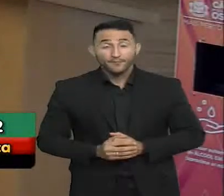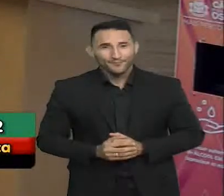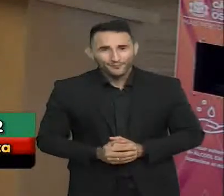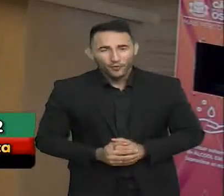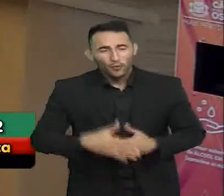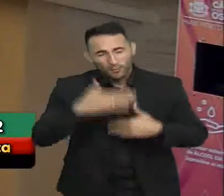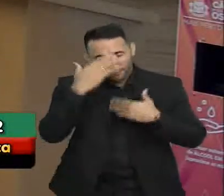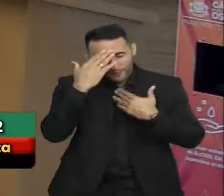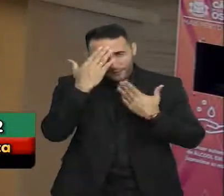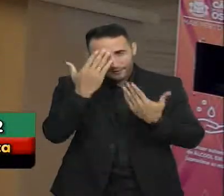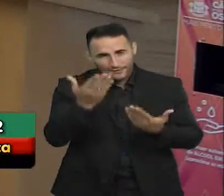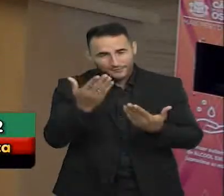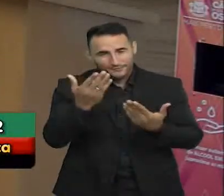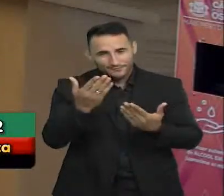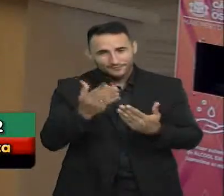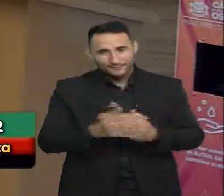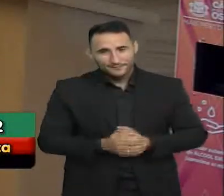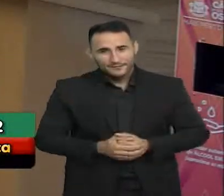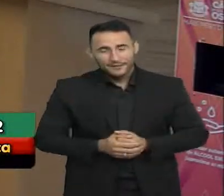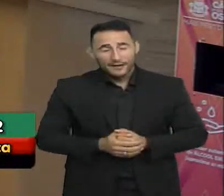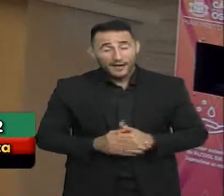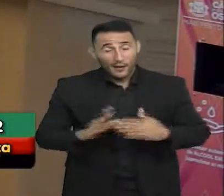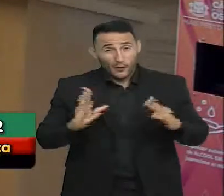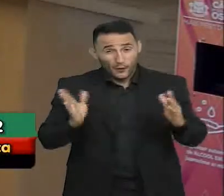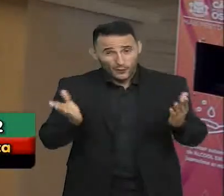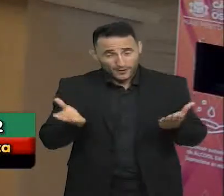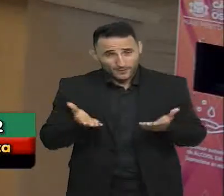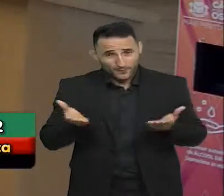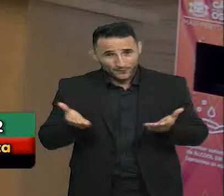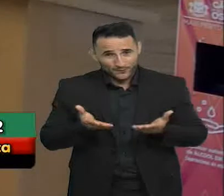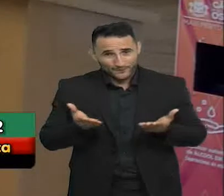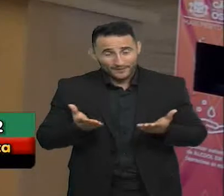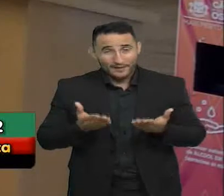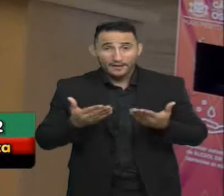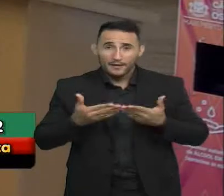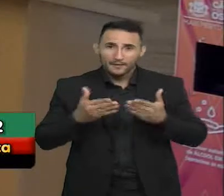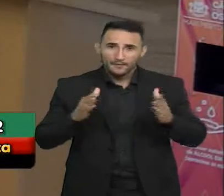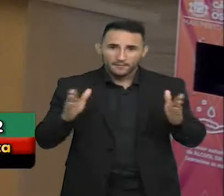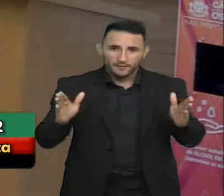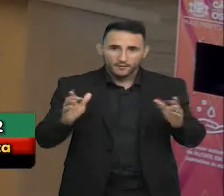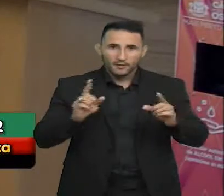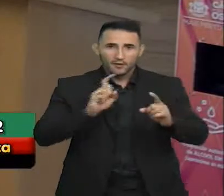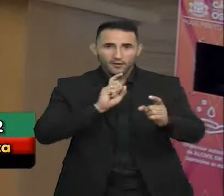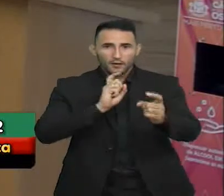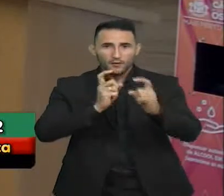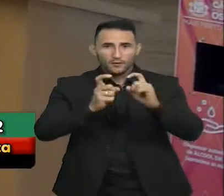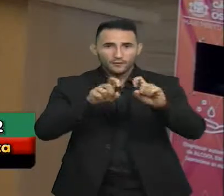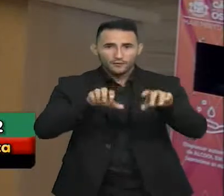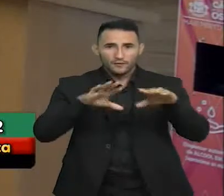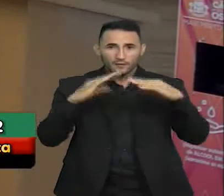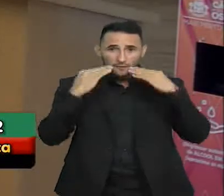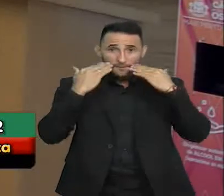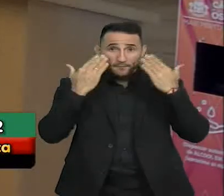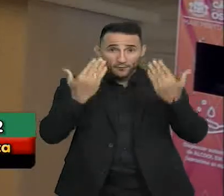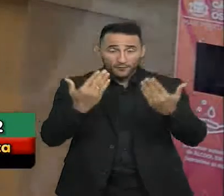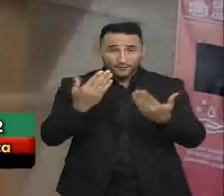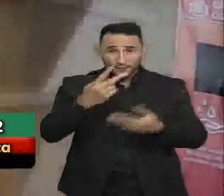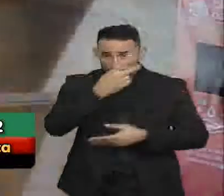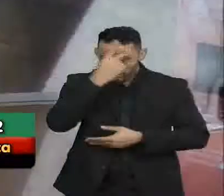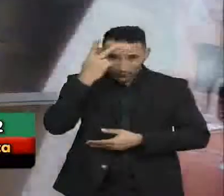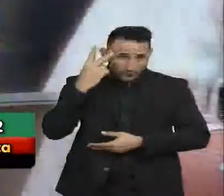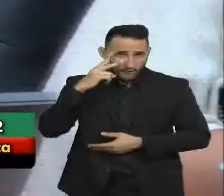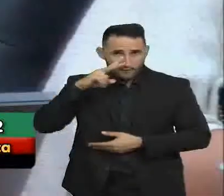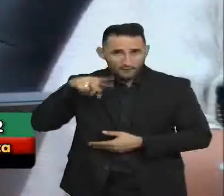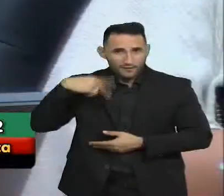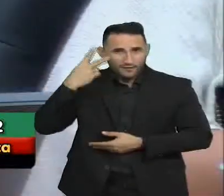Muito obrigada. Agora, abriremos a parte da audiência pública para que os nobres vereadores inscritos façam